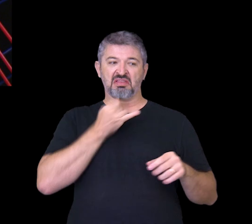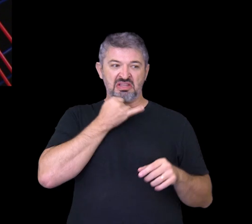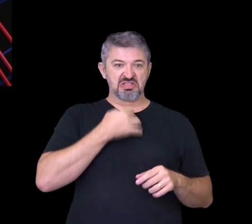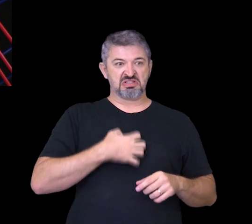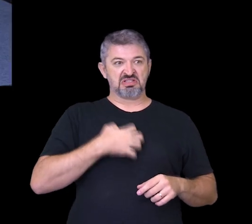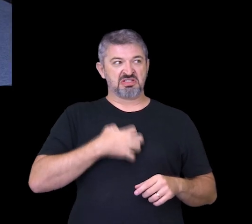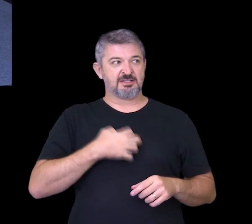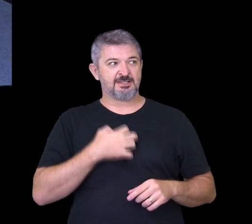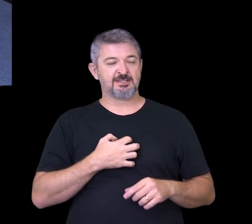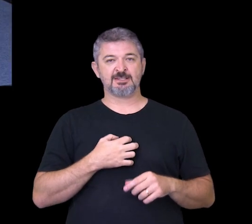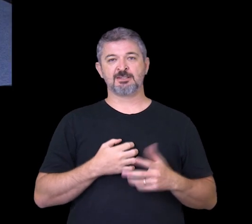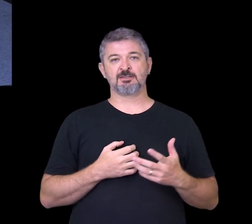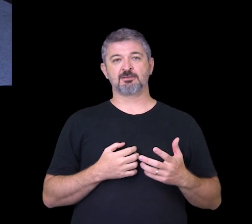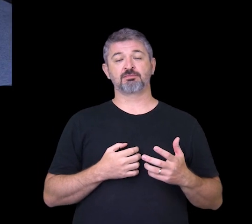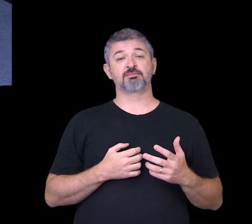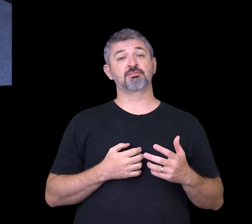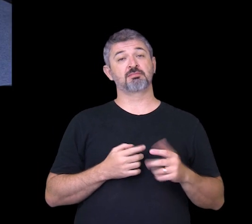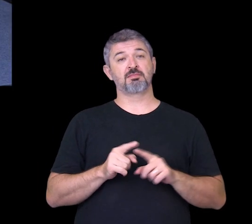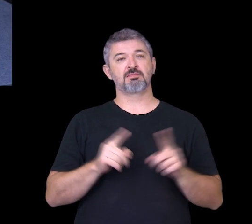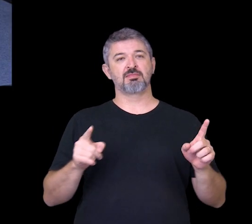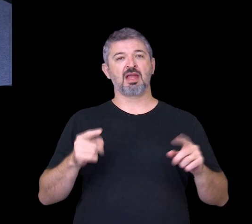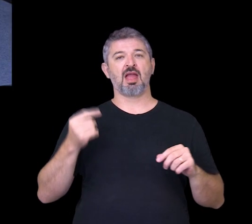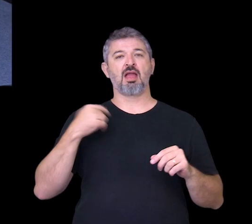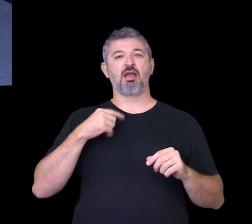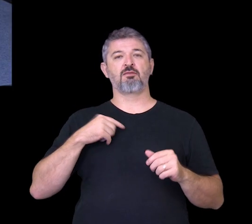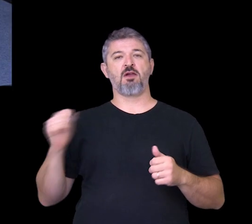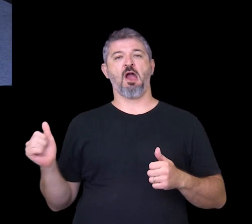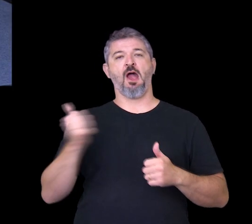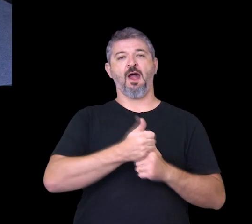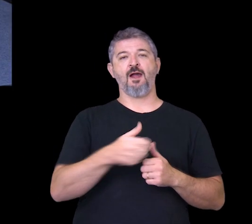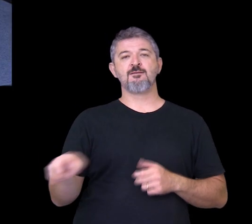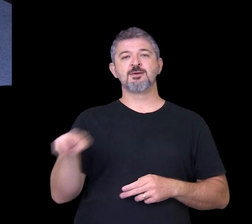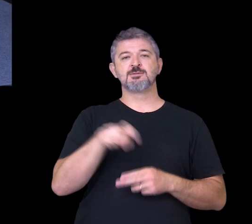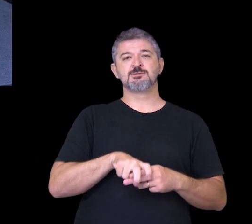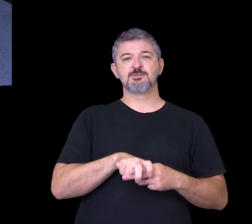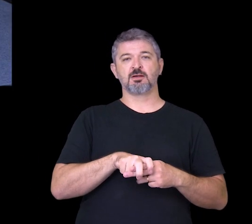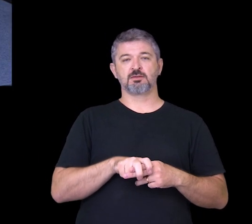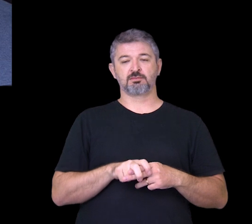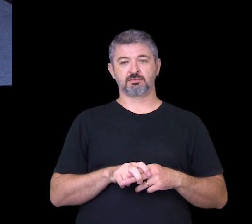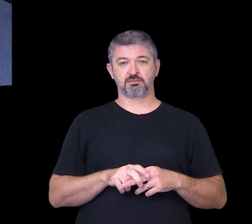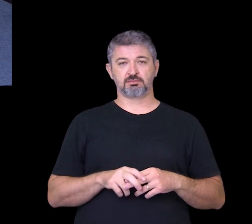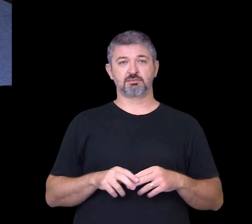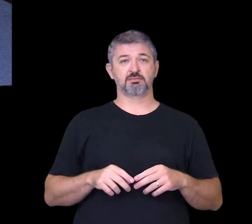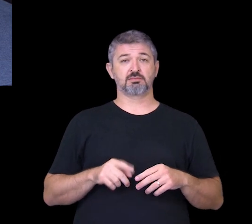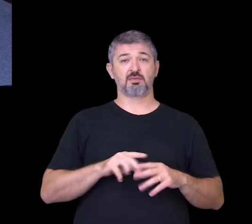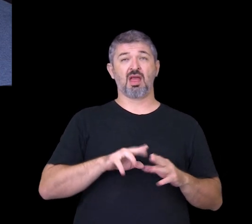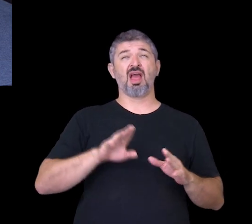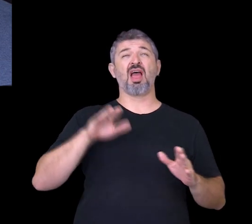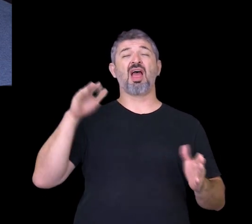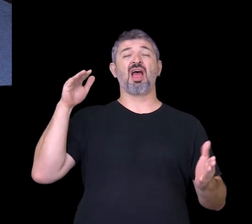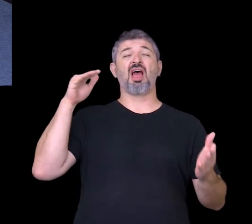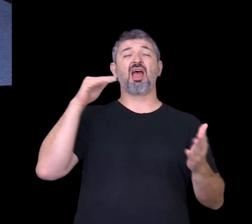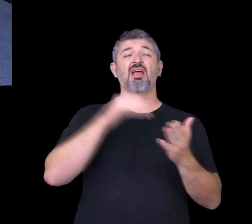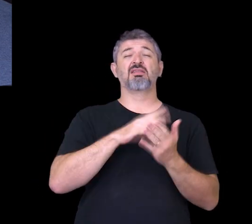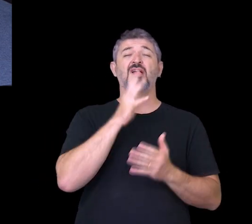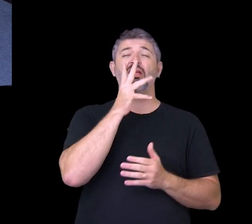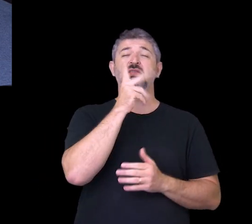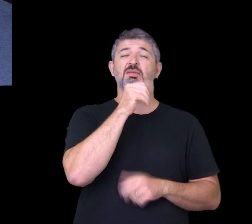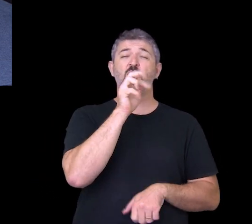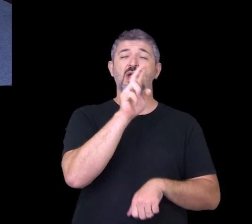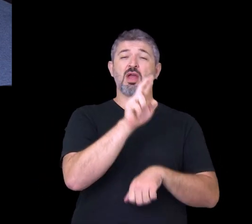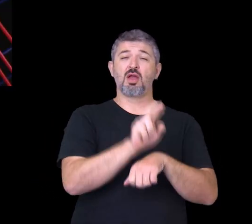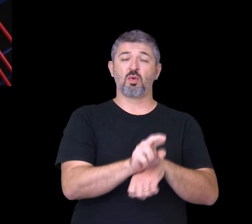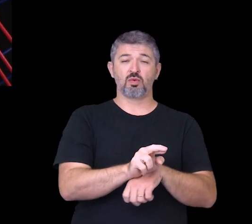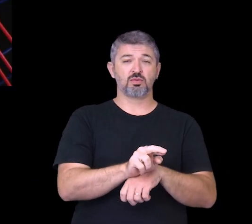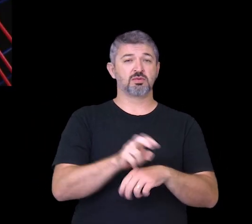ficar triste, vai ficar agressiva, agredida, mas eu vou ocupar a cadeira e até chegar como recurso lá em Brasília